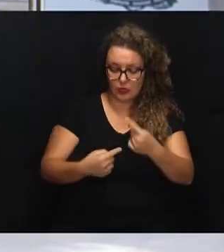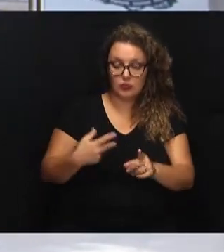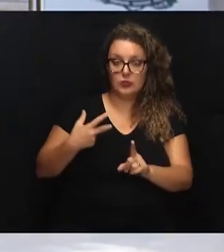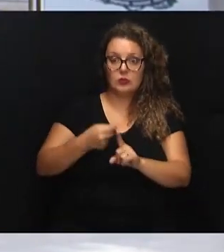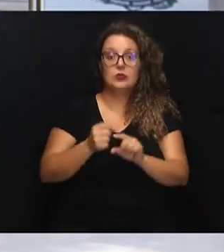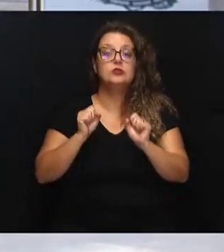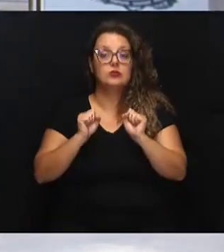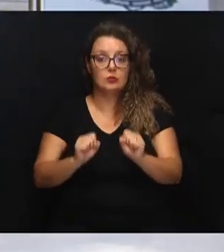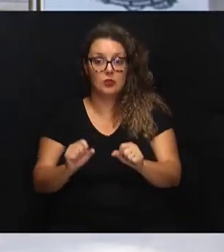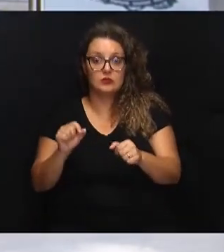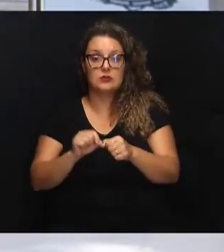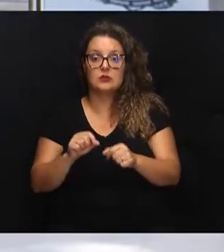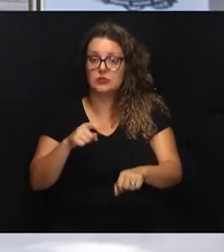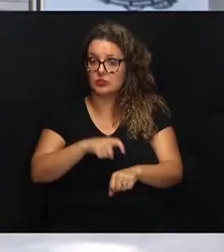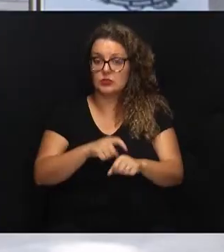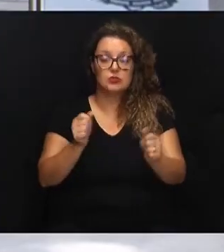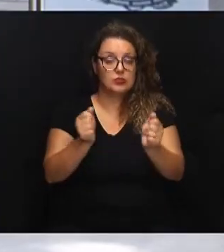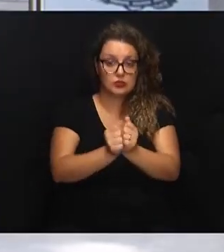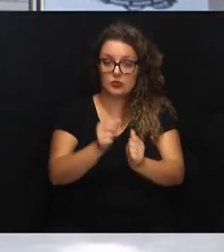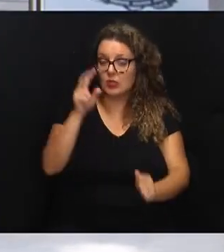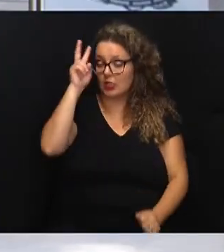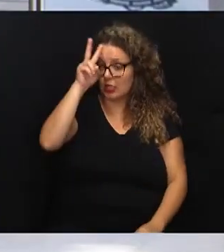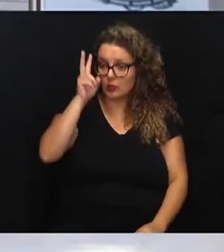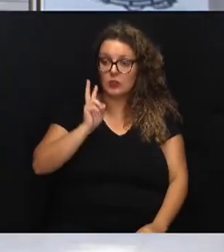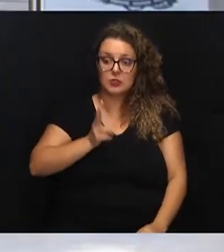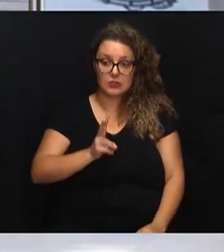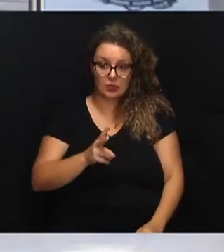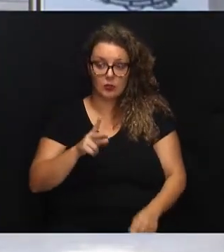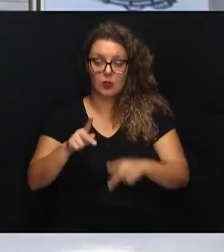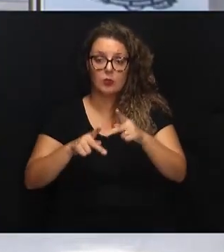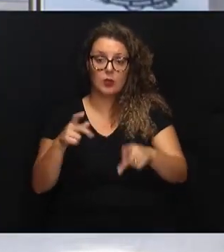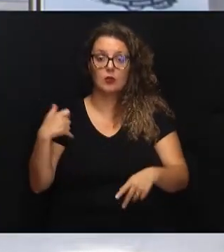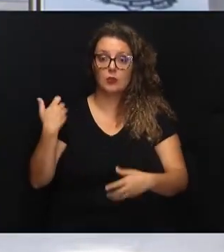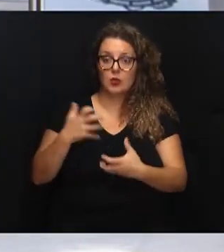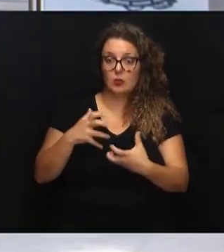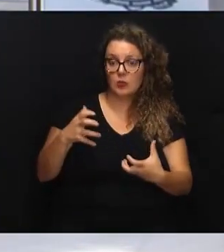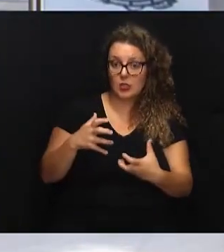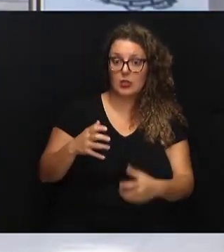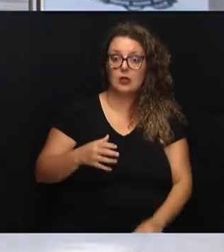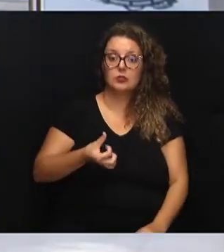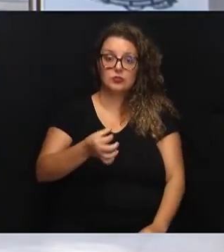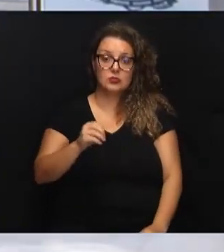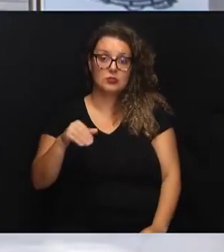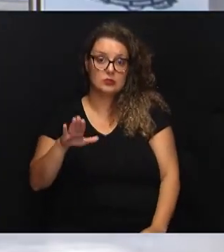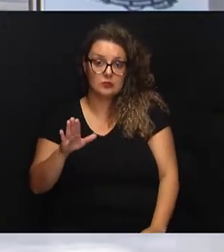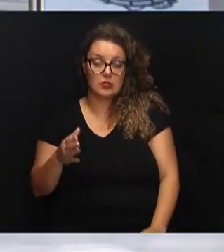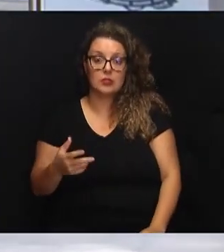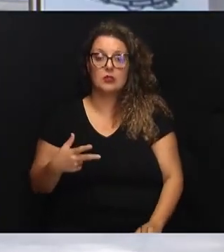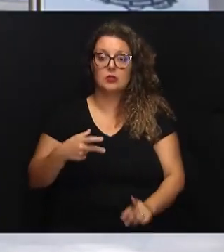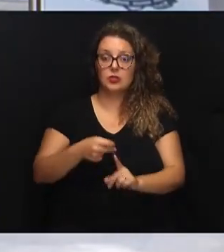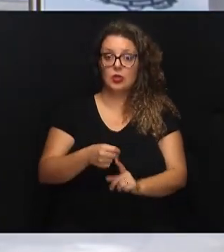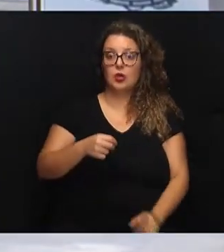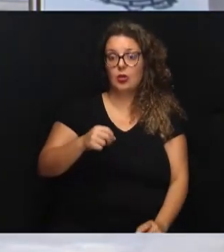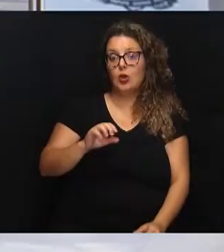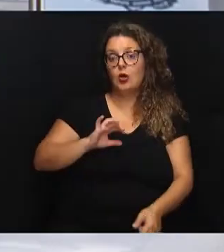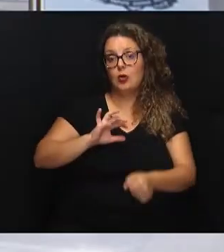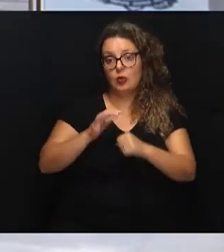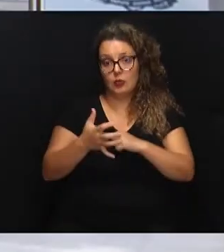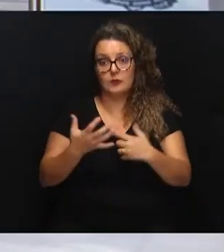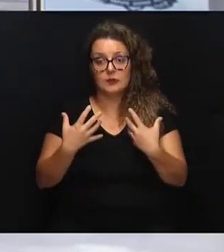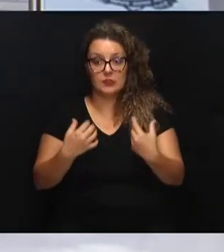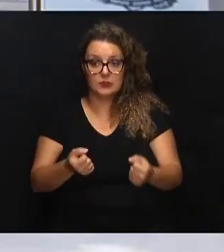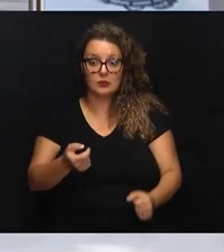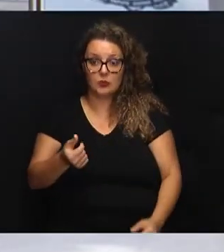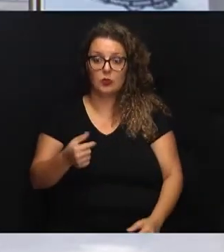já faz ali naquele momento. Lembrando sempre aí que a população idosa, por exemplo, a partir de 60 anos, tem indicação da vacina Covid, que a gente recebeu há pouco